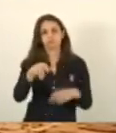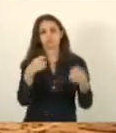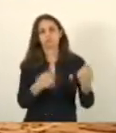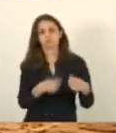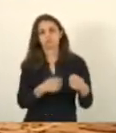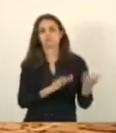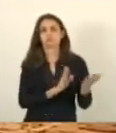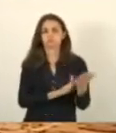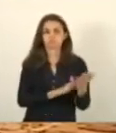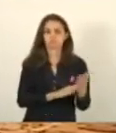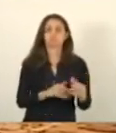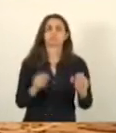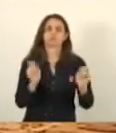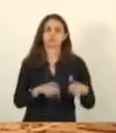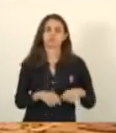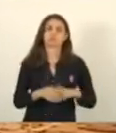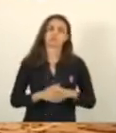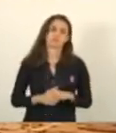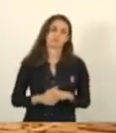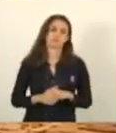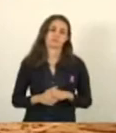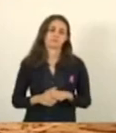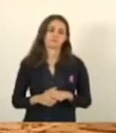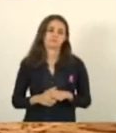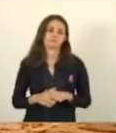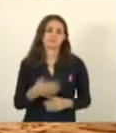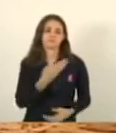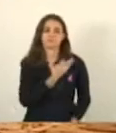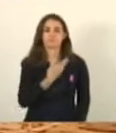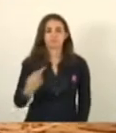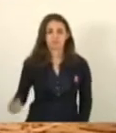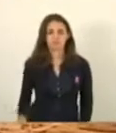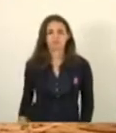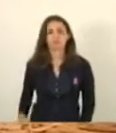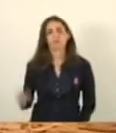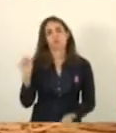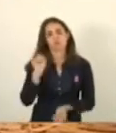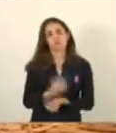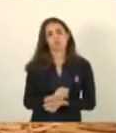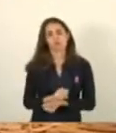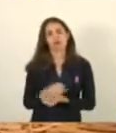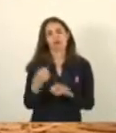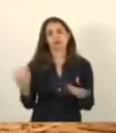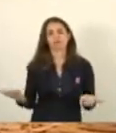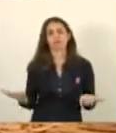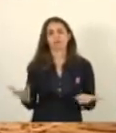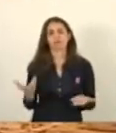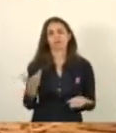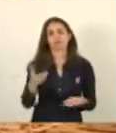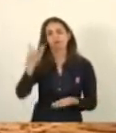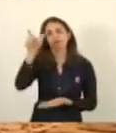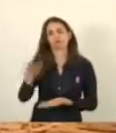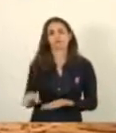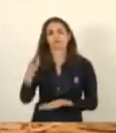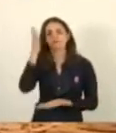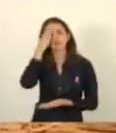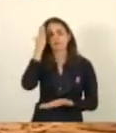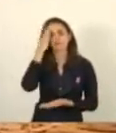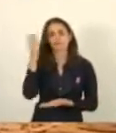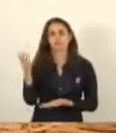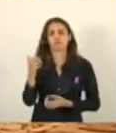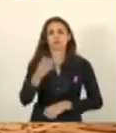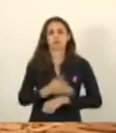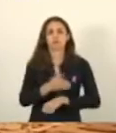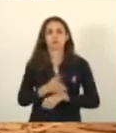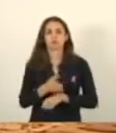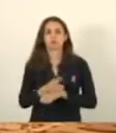quando tiver que elogiar. E, governador, vamos parar com demagogia, né? Vossa Excelência, que a todo